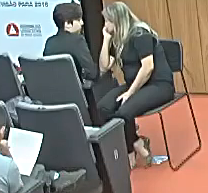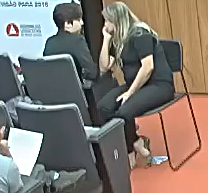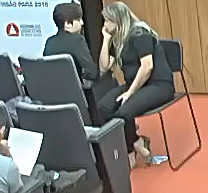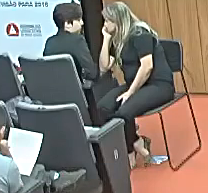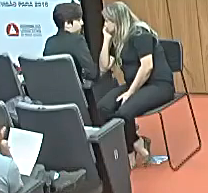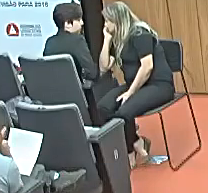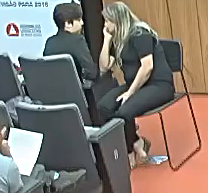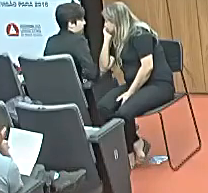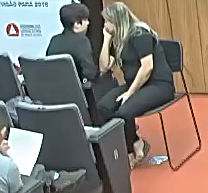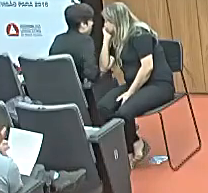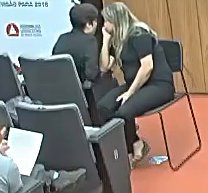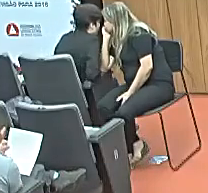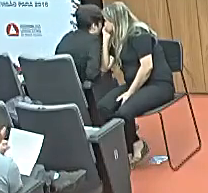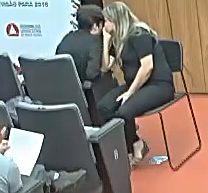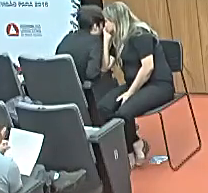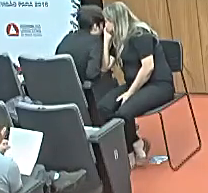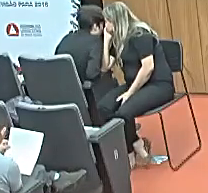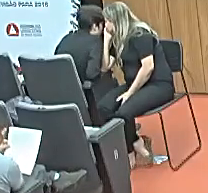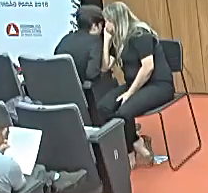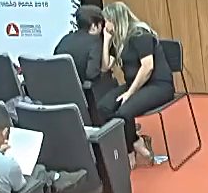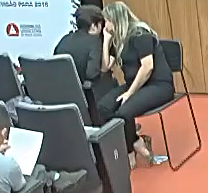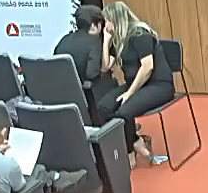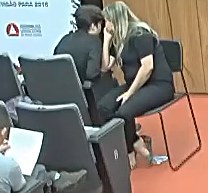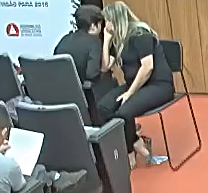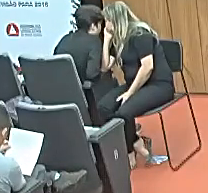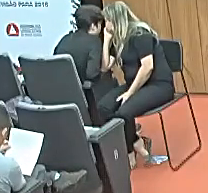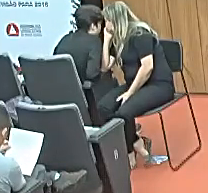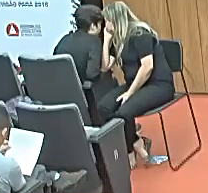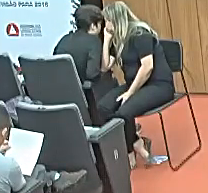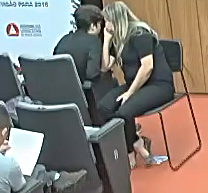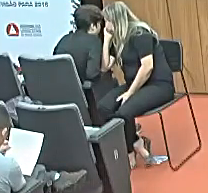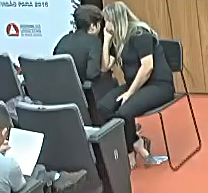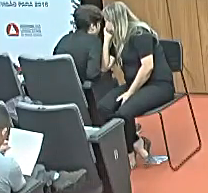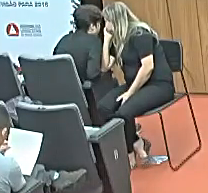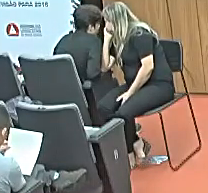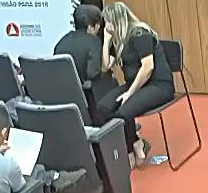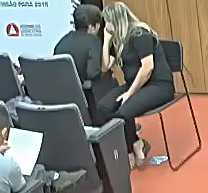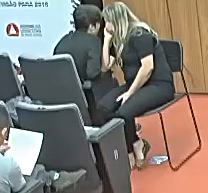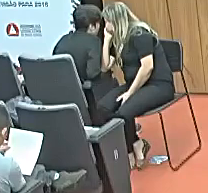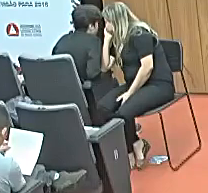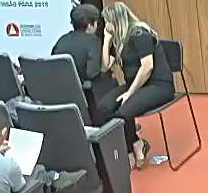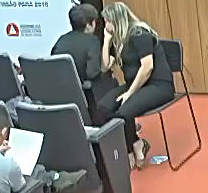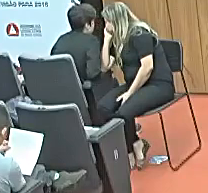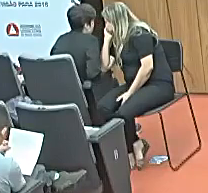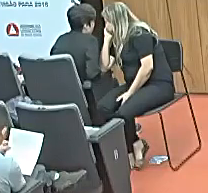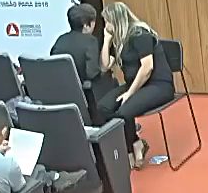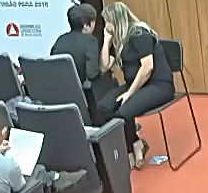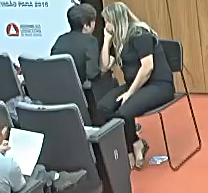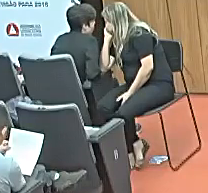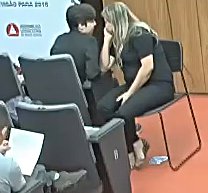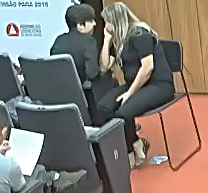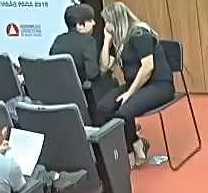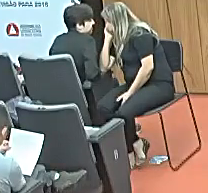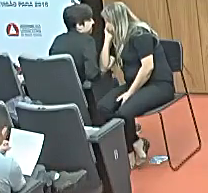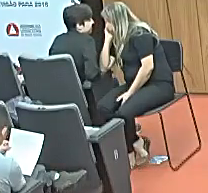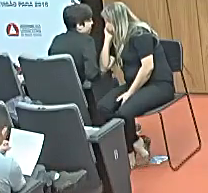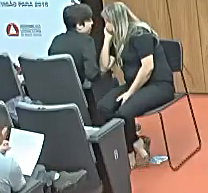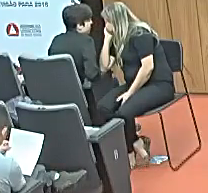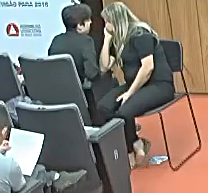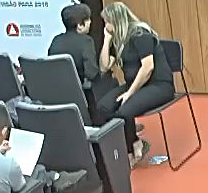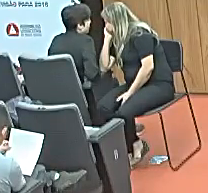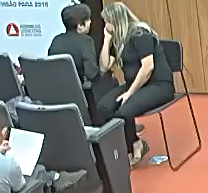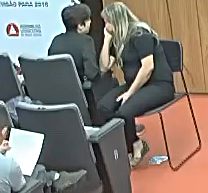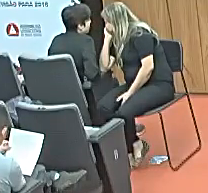ação que a gente atendeu mais de 100 municípios e mais de mil jovens envolvida em todo o estado de minas gerais a gente pode